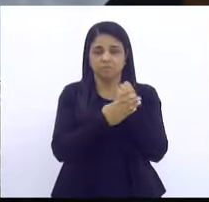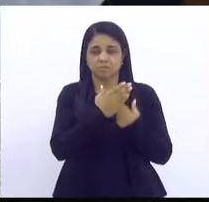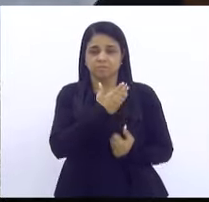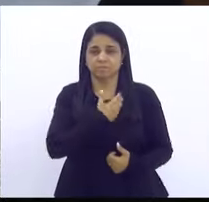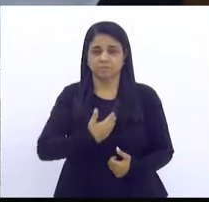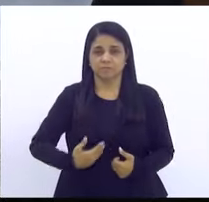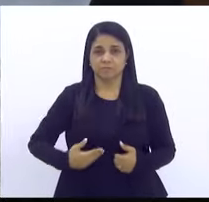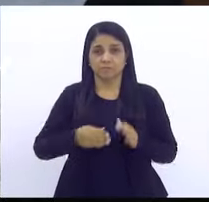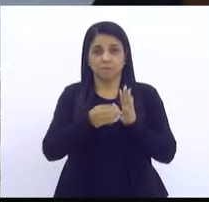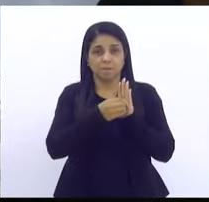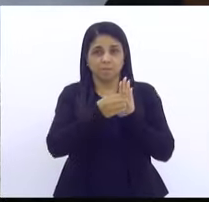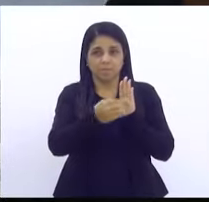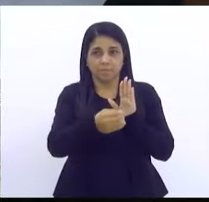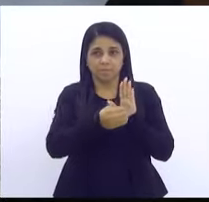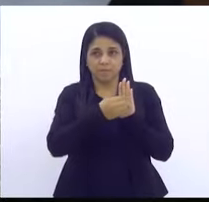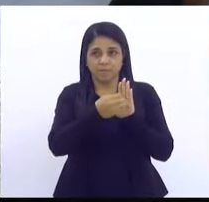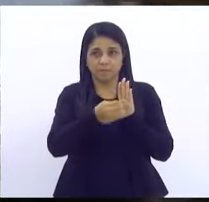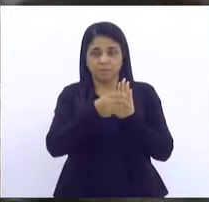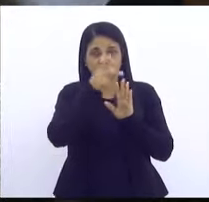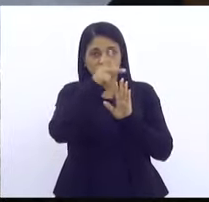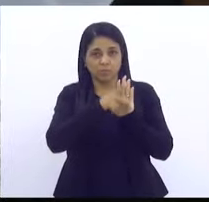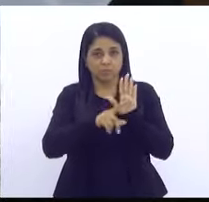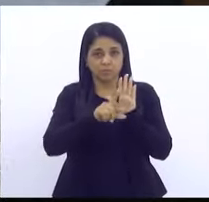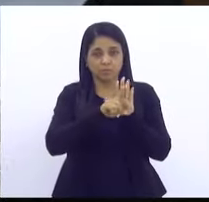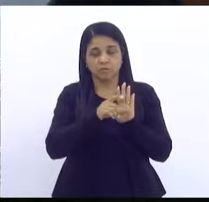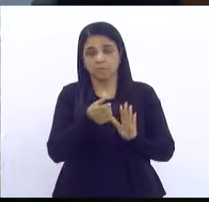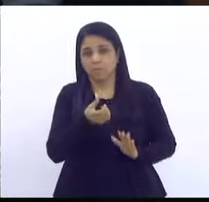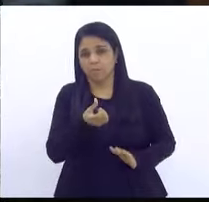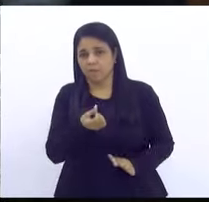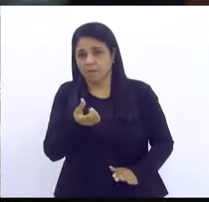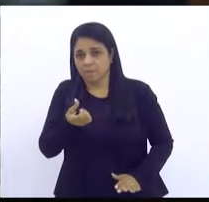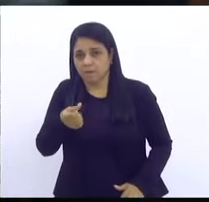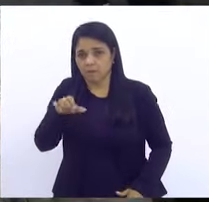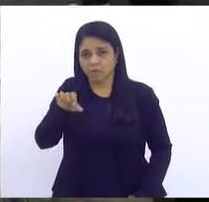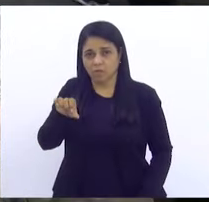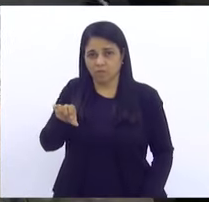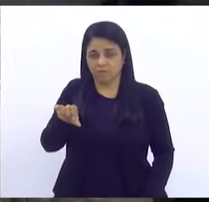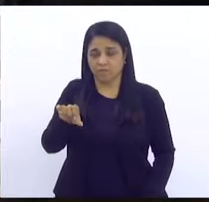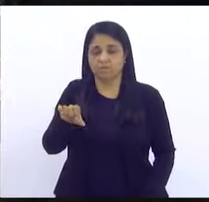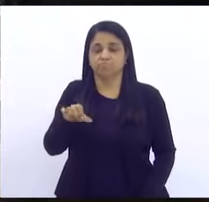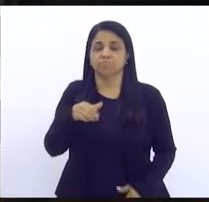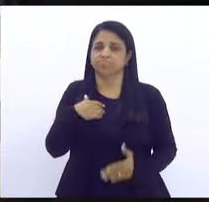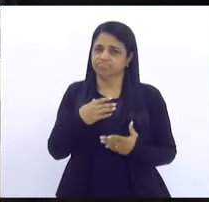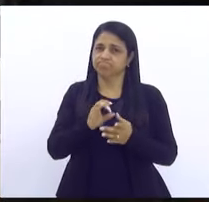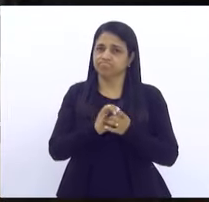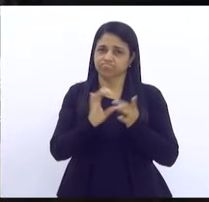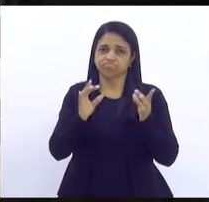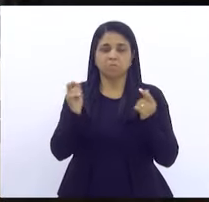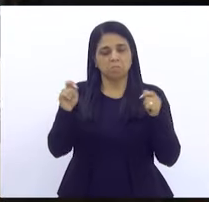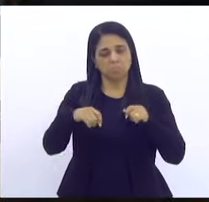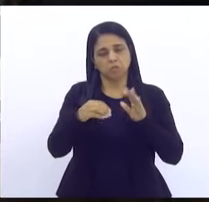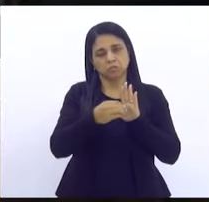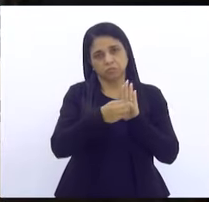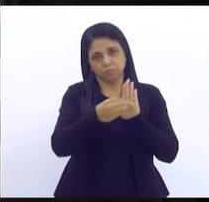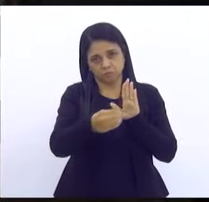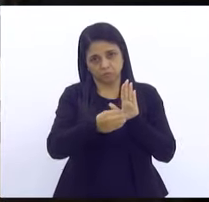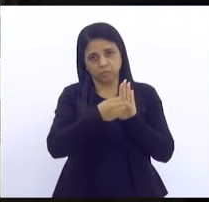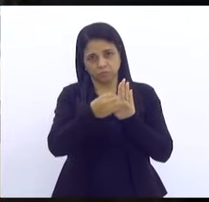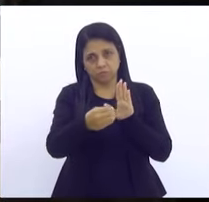dar parecer no projeto 669. Concedido, pode emitir o parecer?